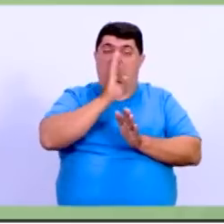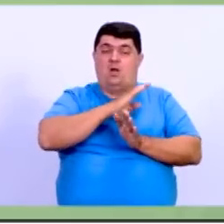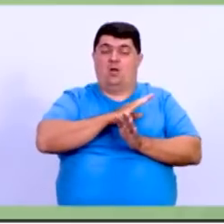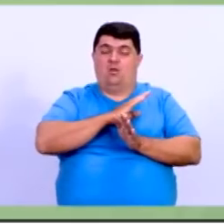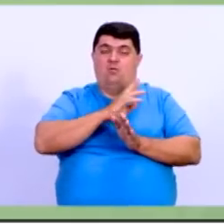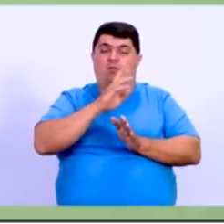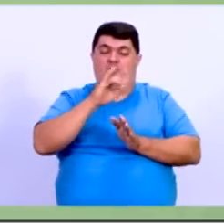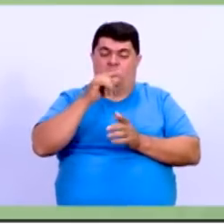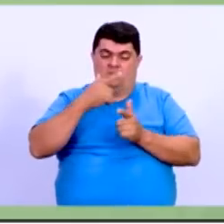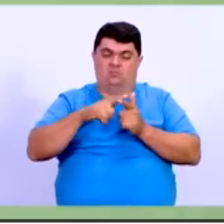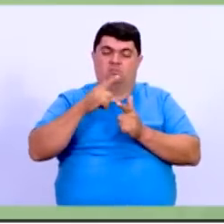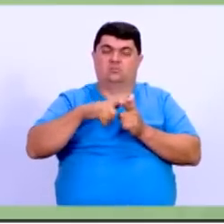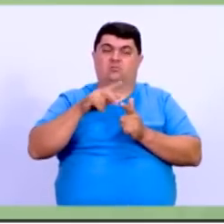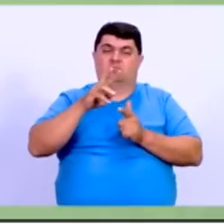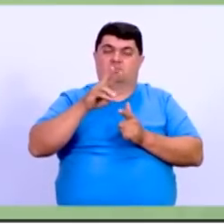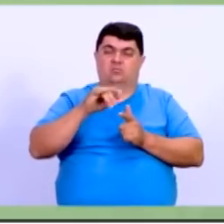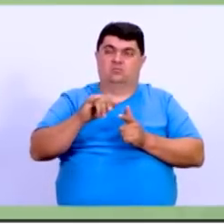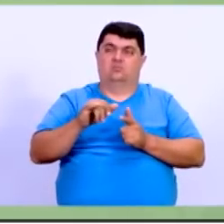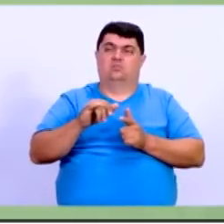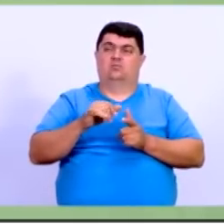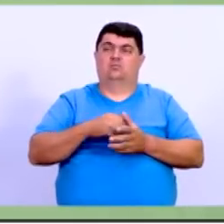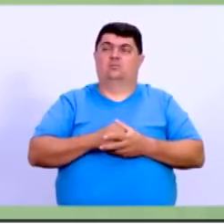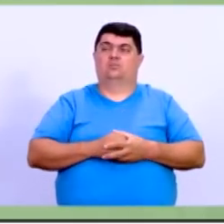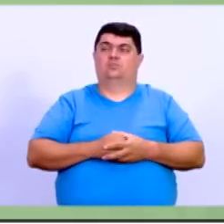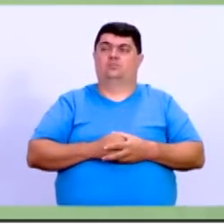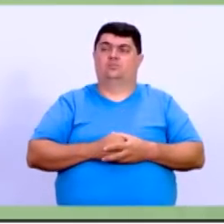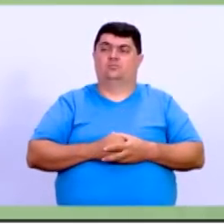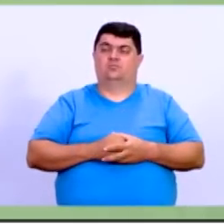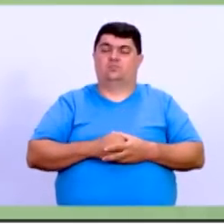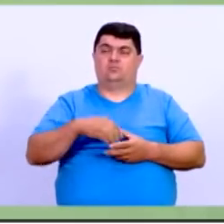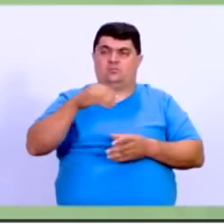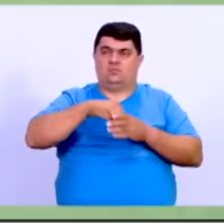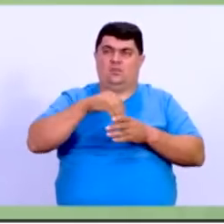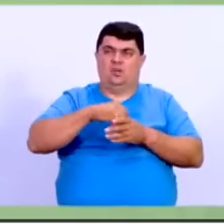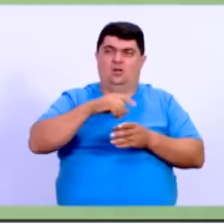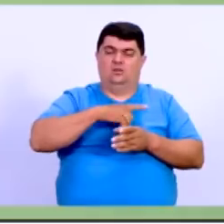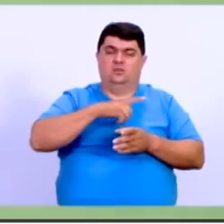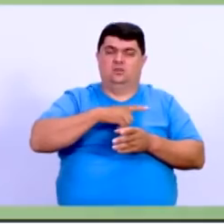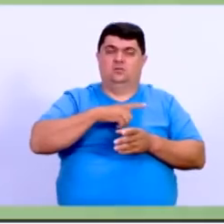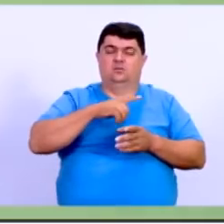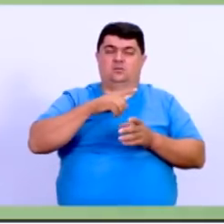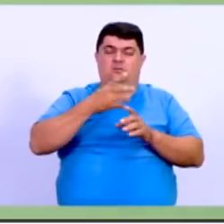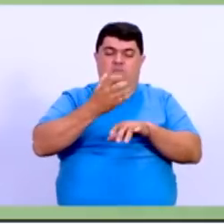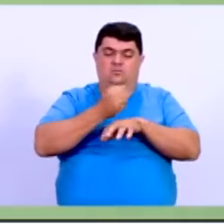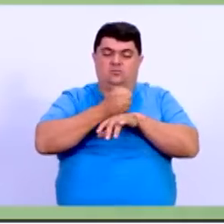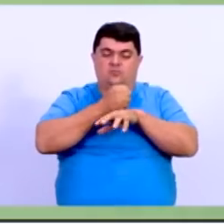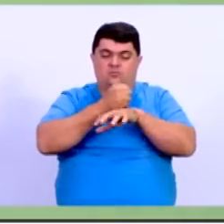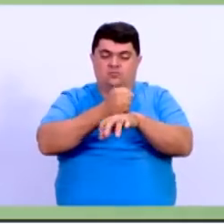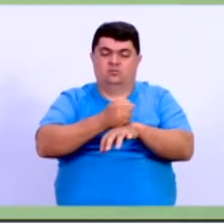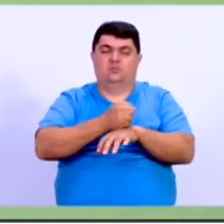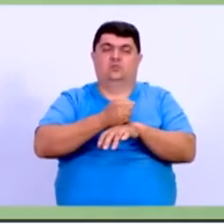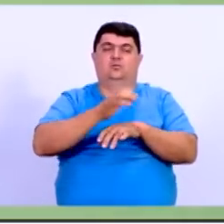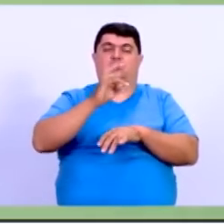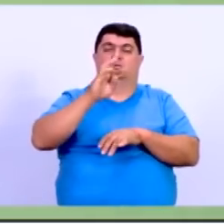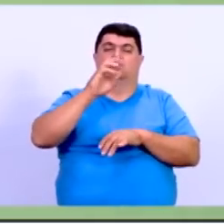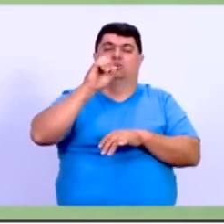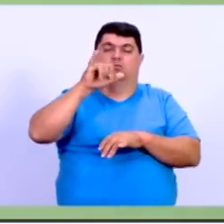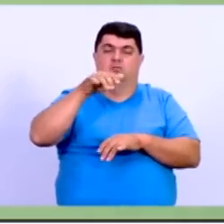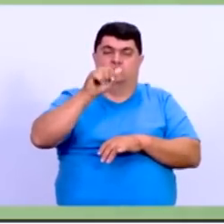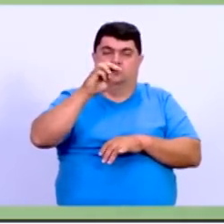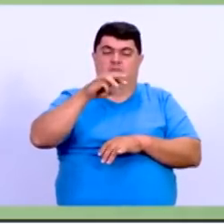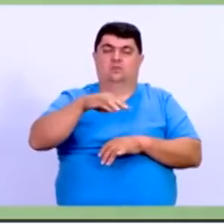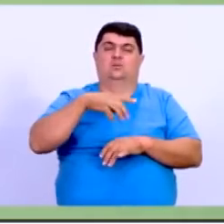afetar o teu micro numa rede de computadores. Dentro desse conjunto você elenca ali, por exemplo, os vírus, trojans, cavalo de